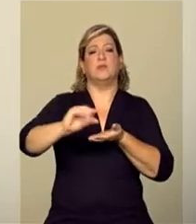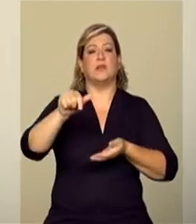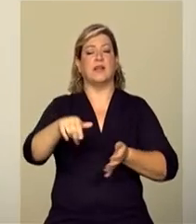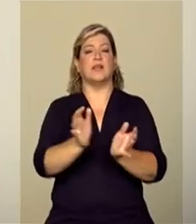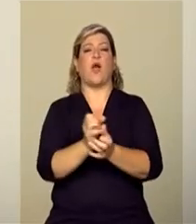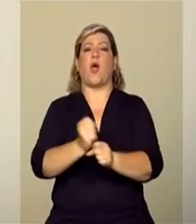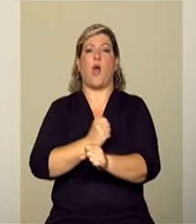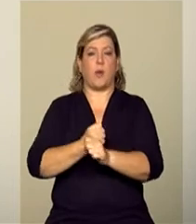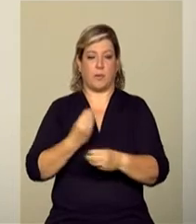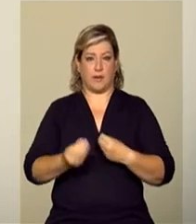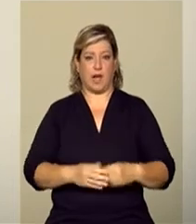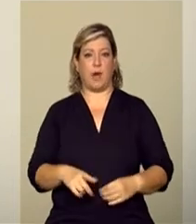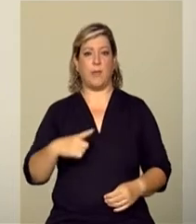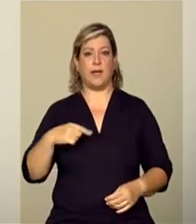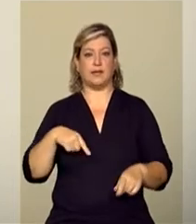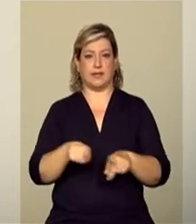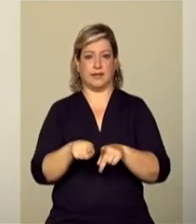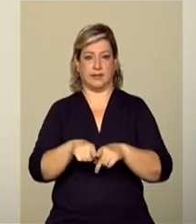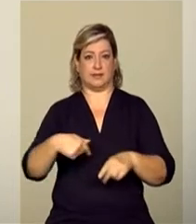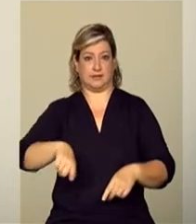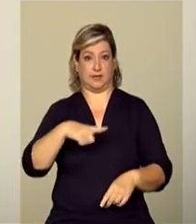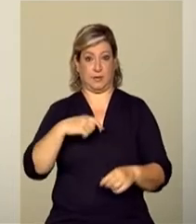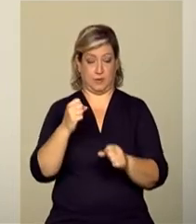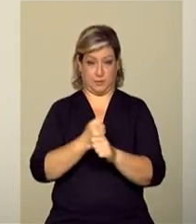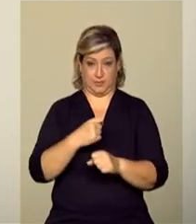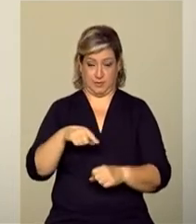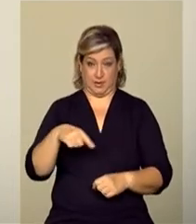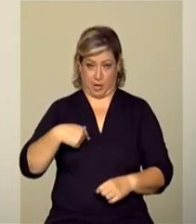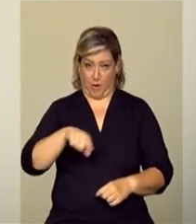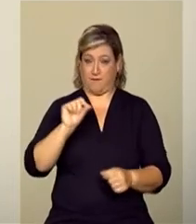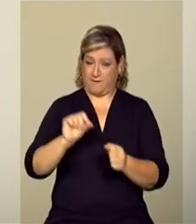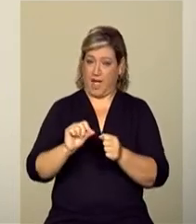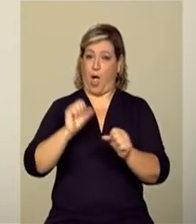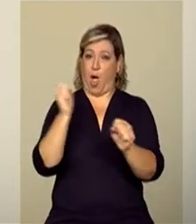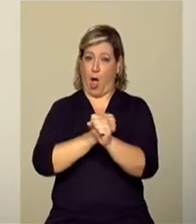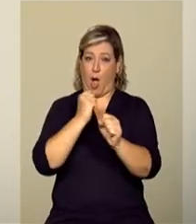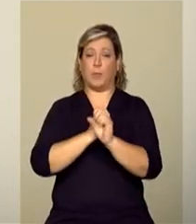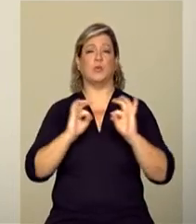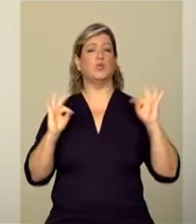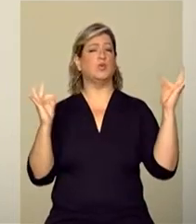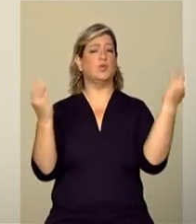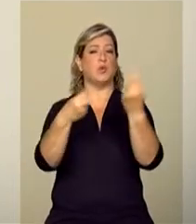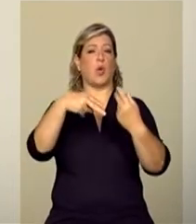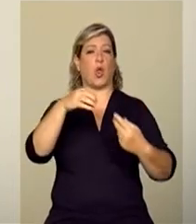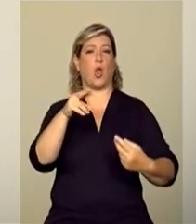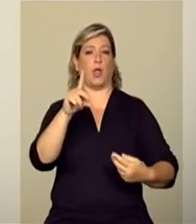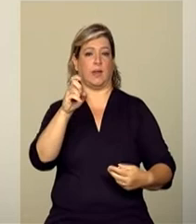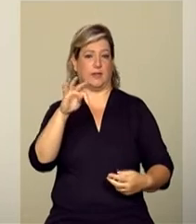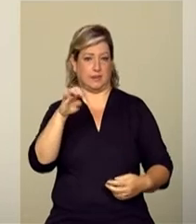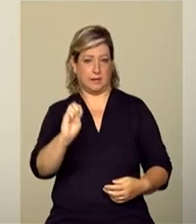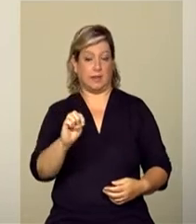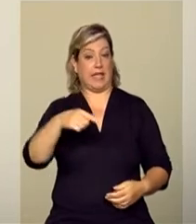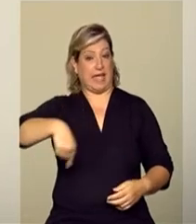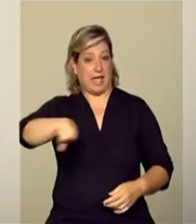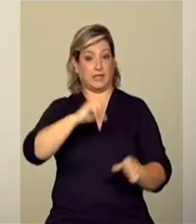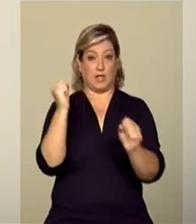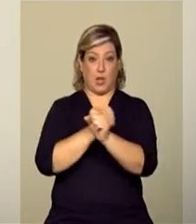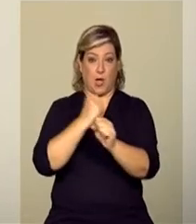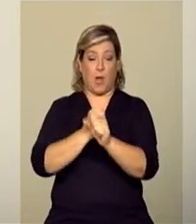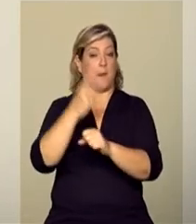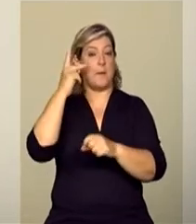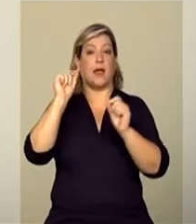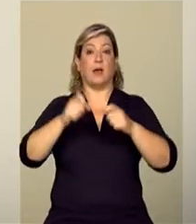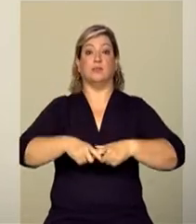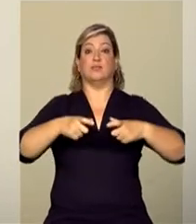nessas obras olha Luciano nós estamos fazendo obras em todo o Nordeste essas obras Luciano são ampliar